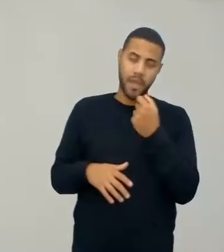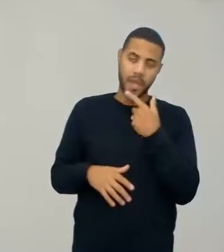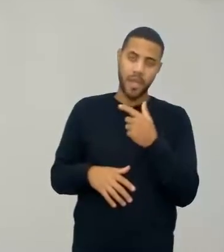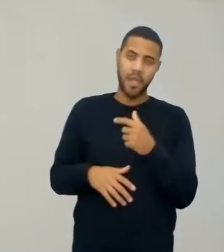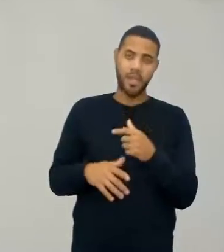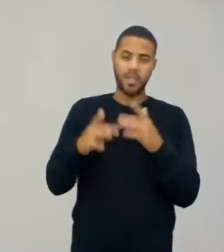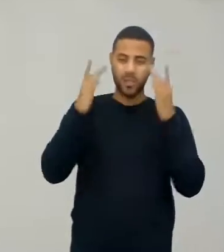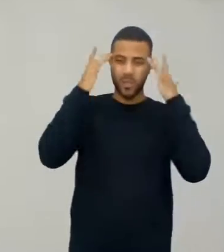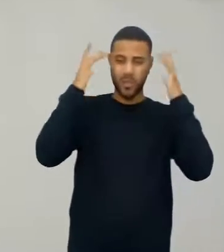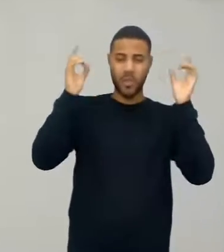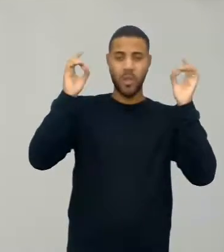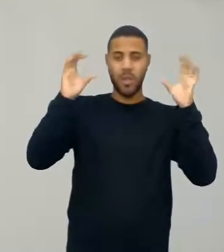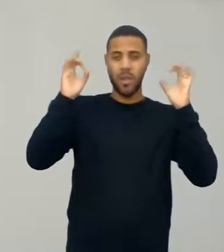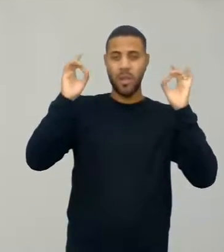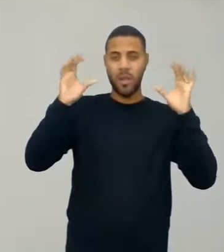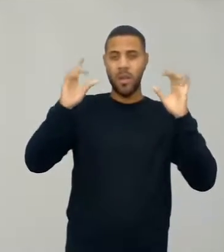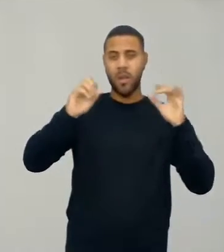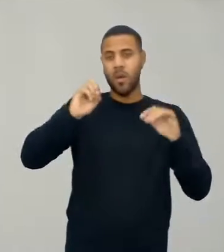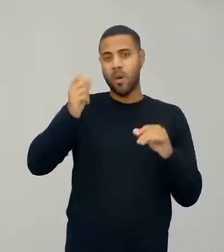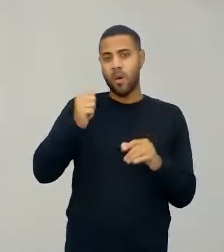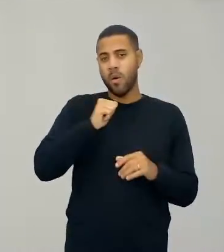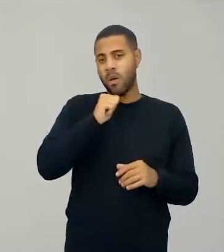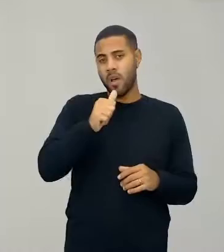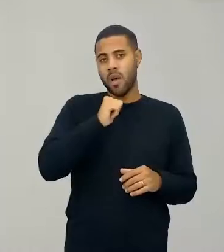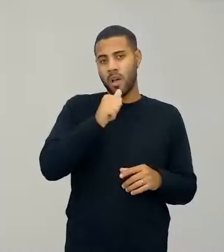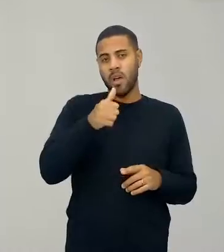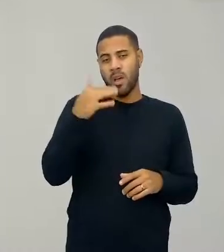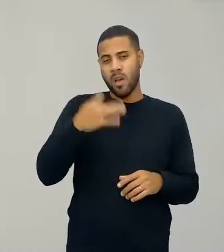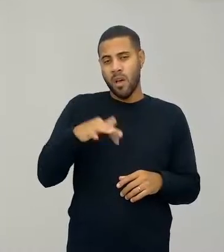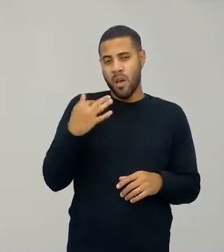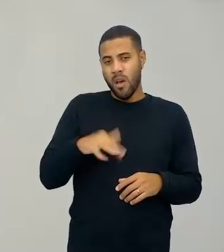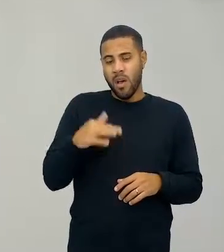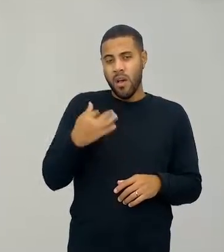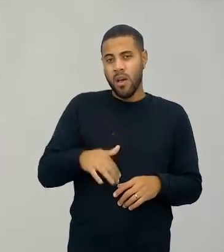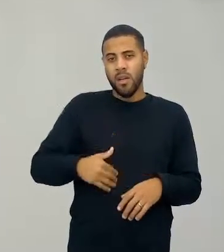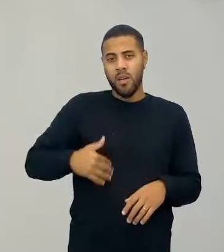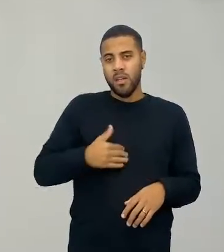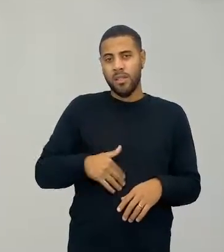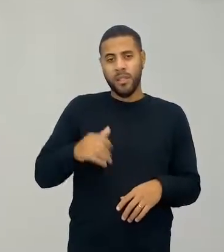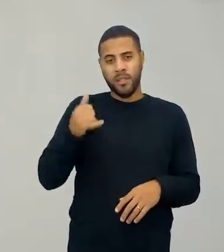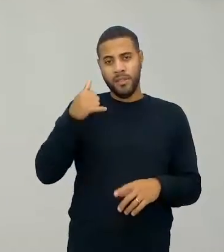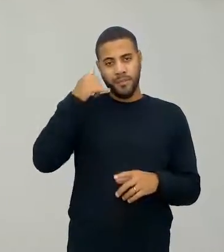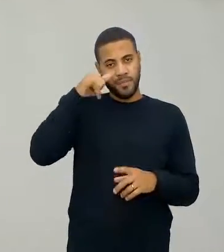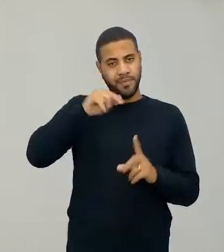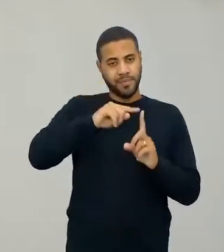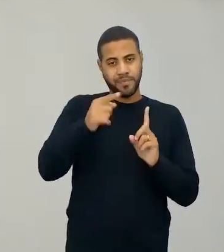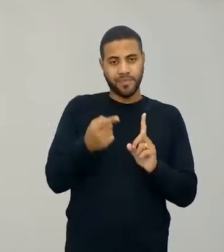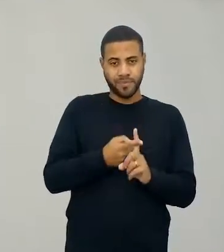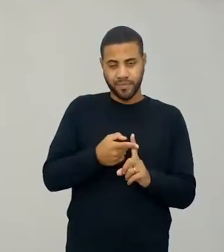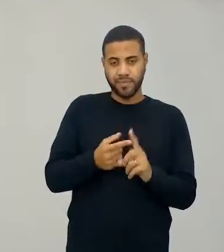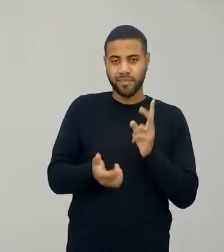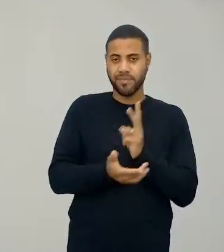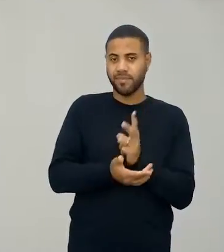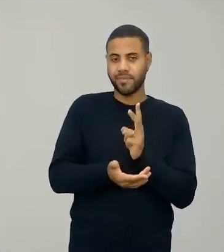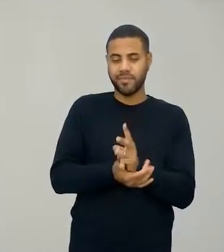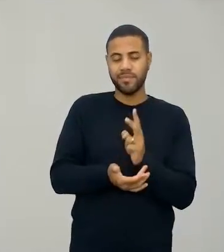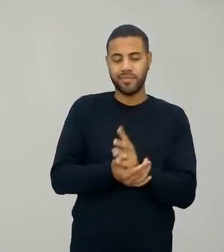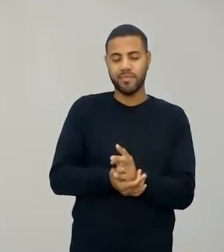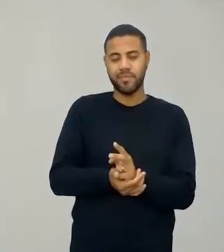da dor de cabeça, do anticoncepcional, do anti-inflamatório, que a gente consome,